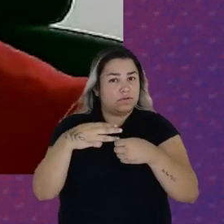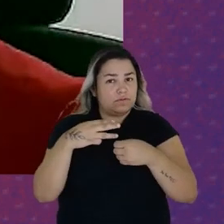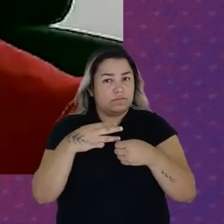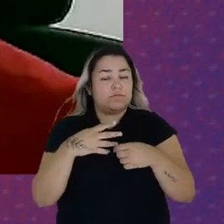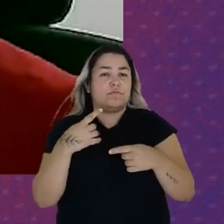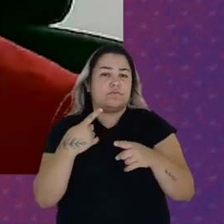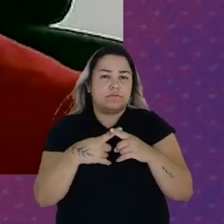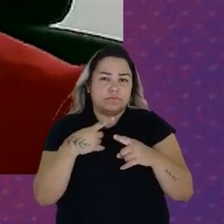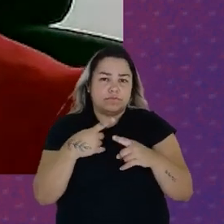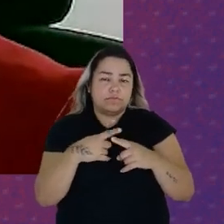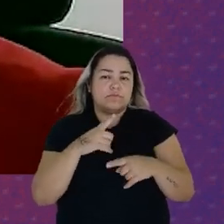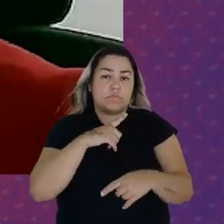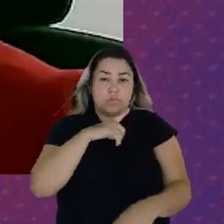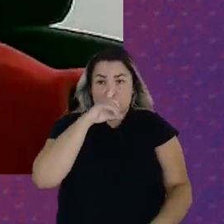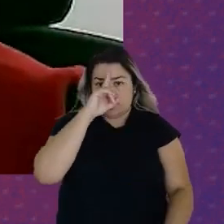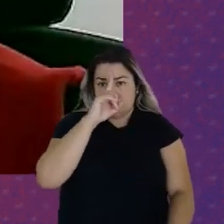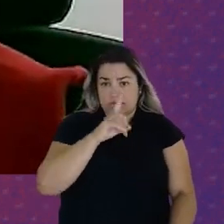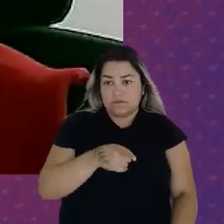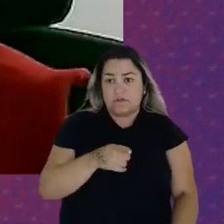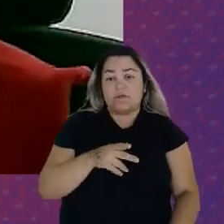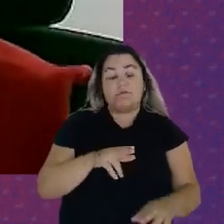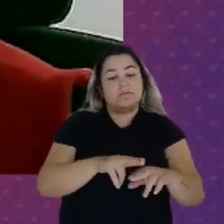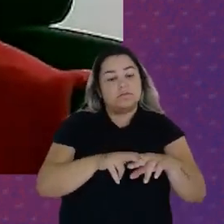perdi o mandato. Por isso que